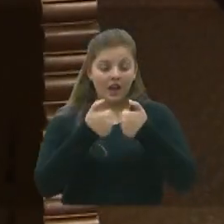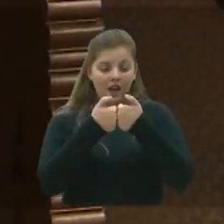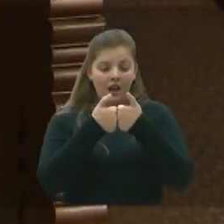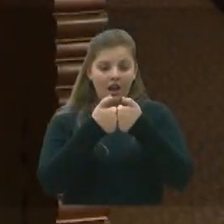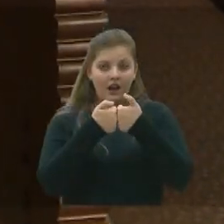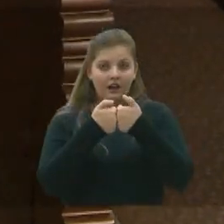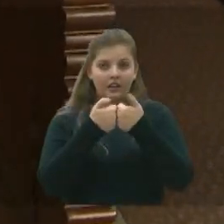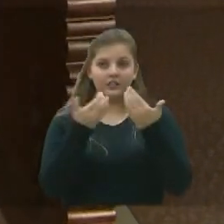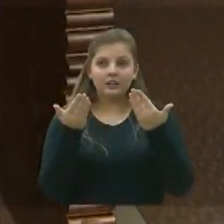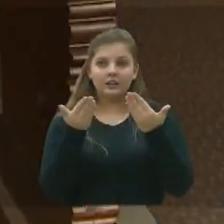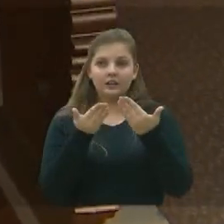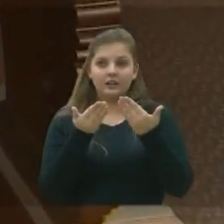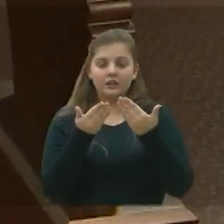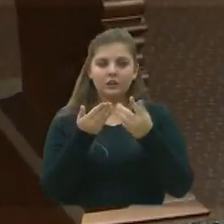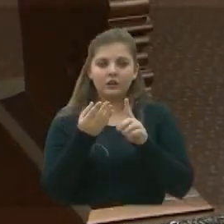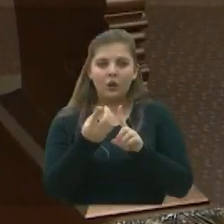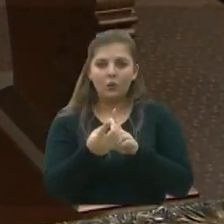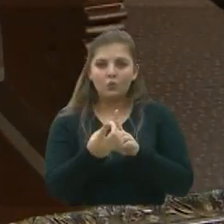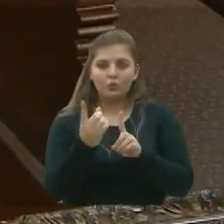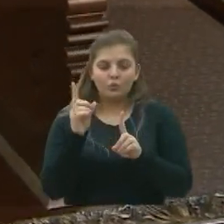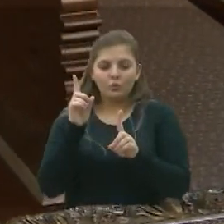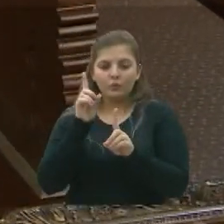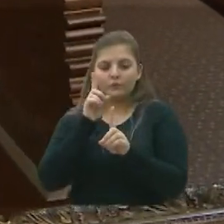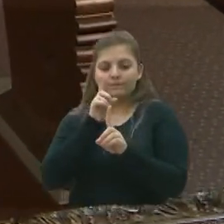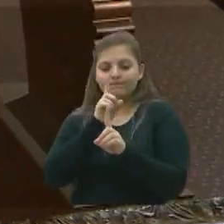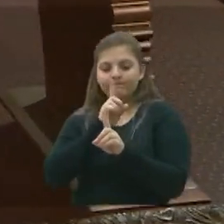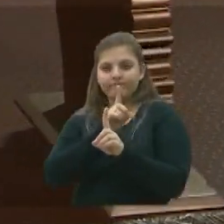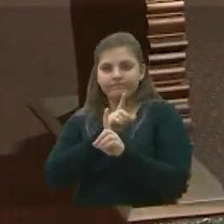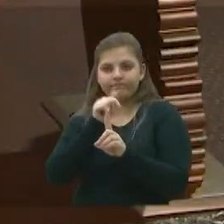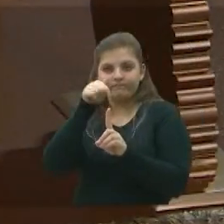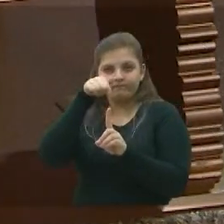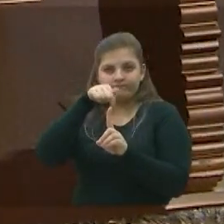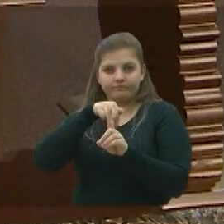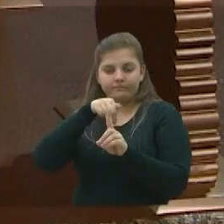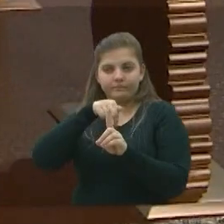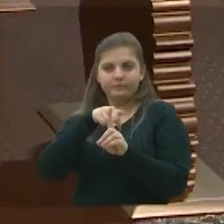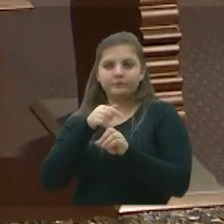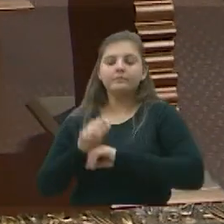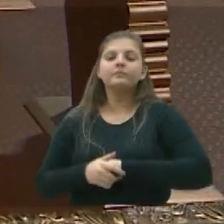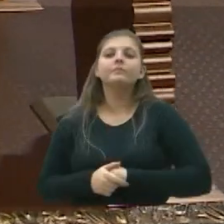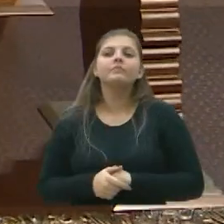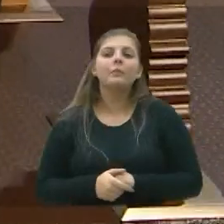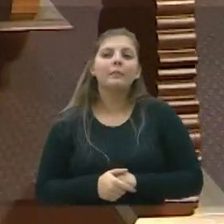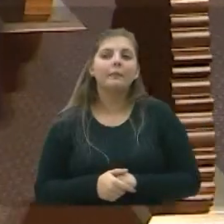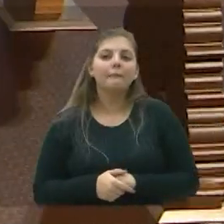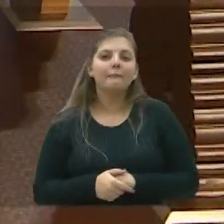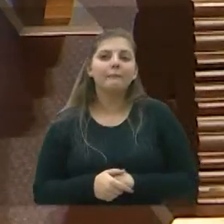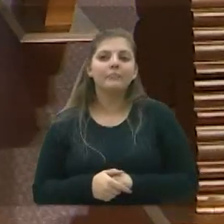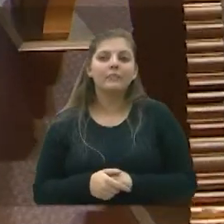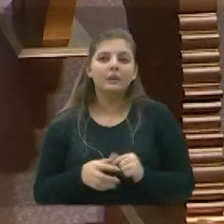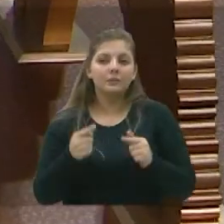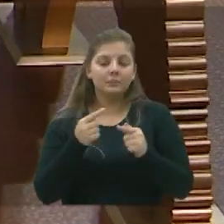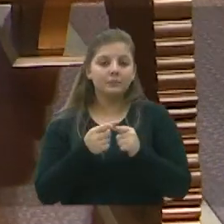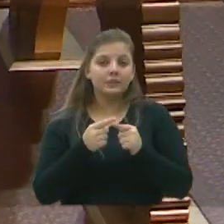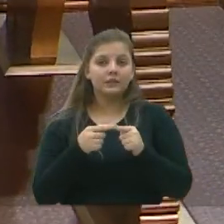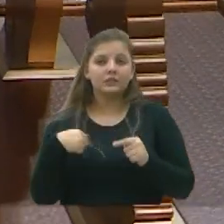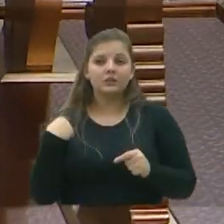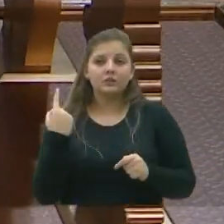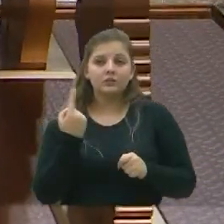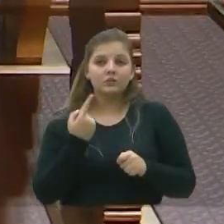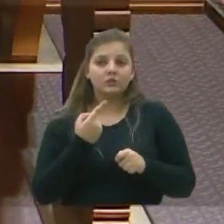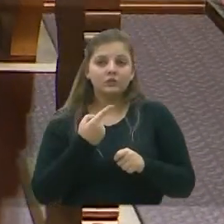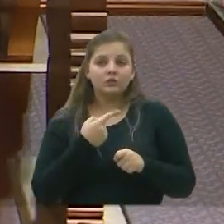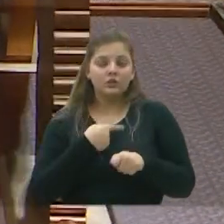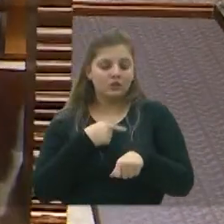Agora vai ao fundo aqui do nosso espaço, do nosso teatro, para nós termos neste